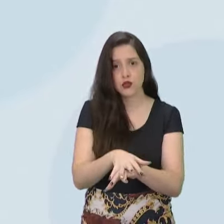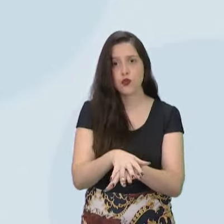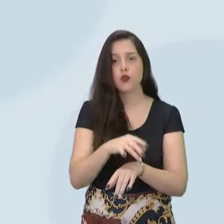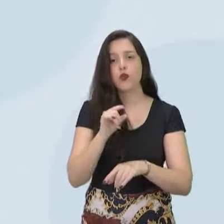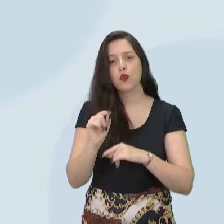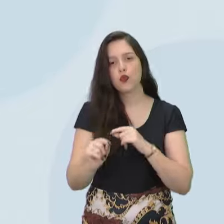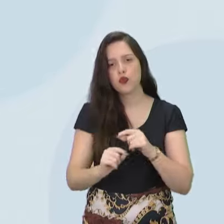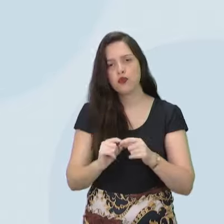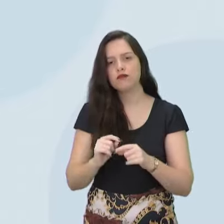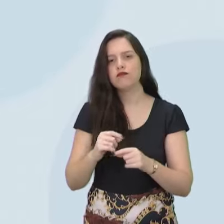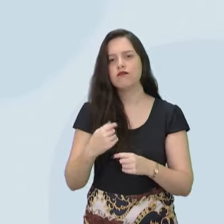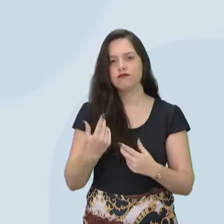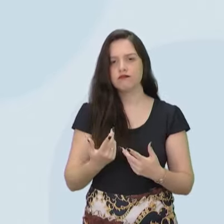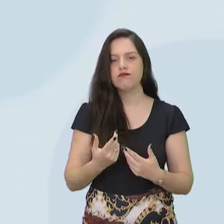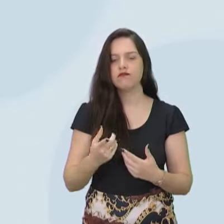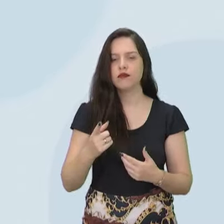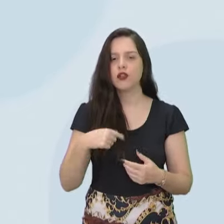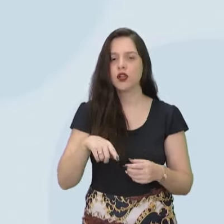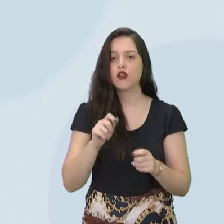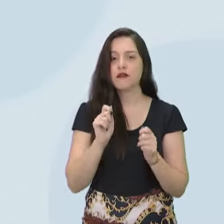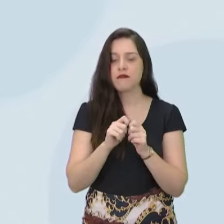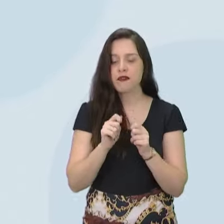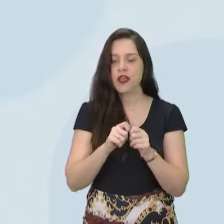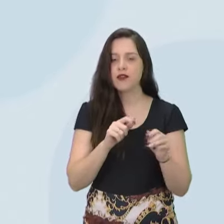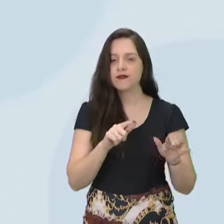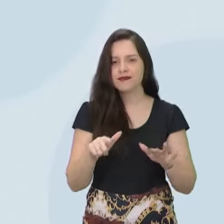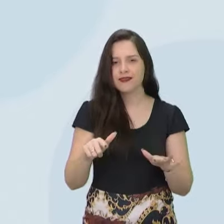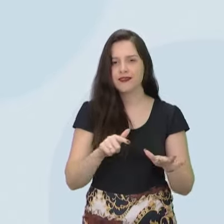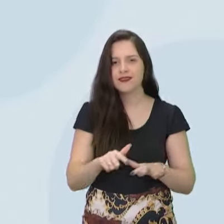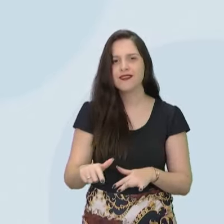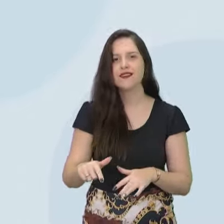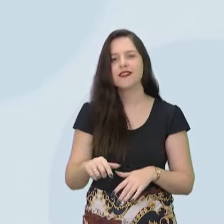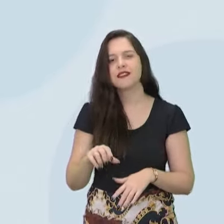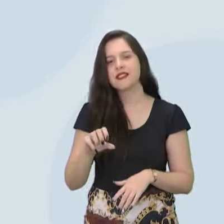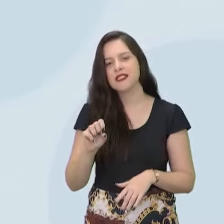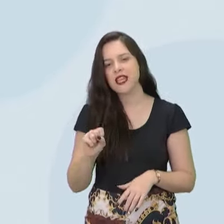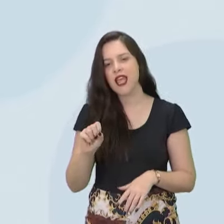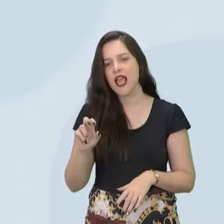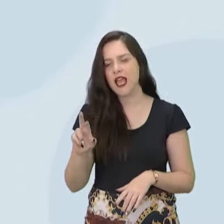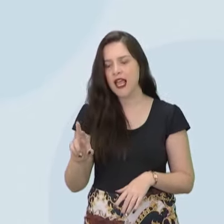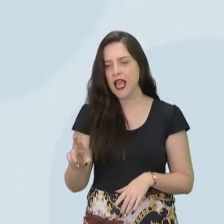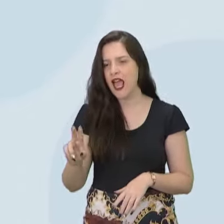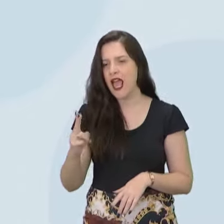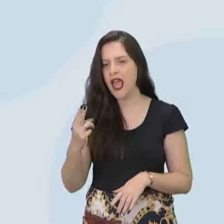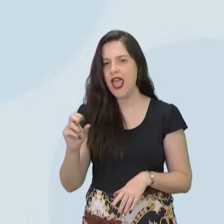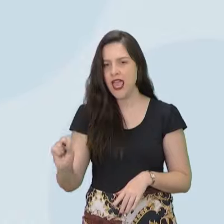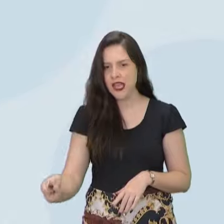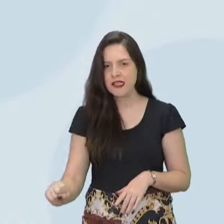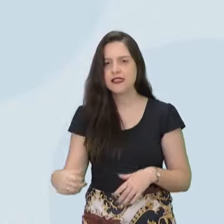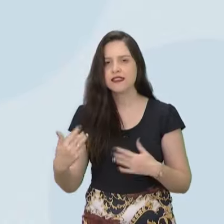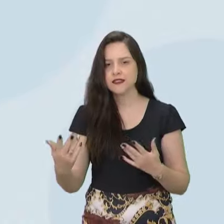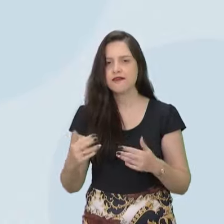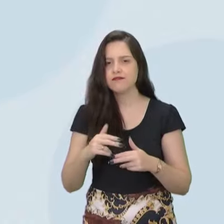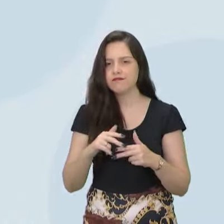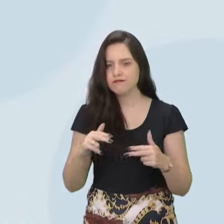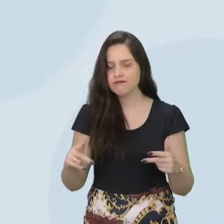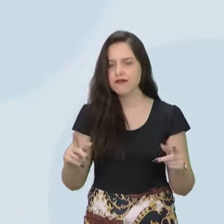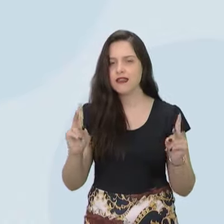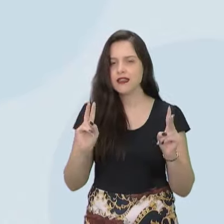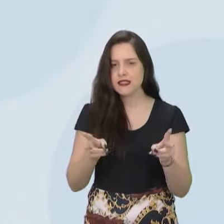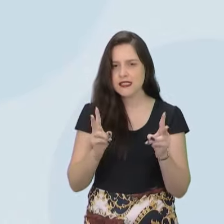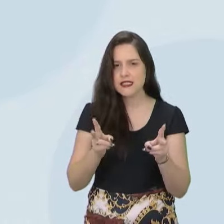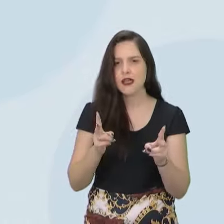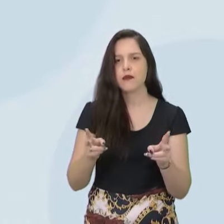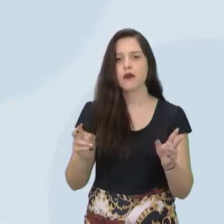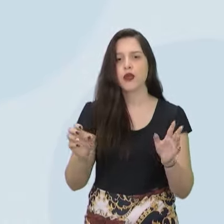MAT. Se fosse ciências humanas, CHS, certo? Se fosse ciências da natureza, CNT e